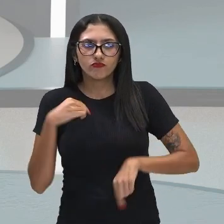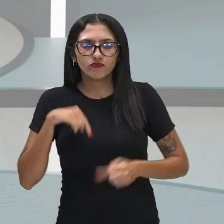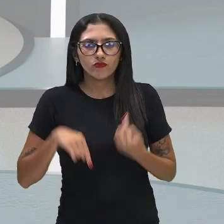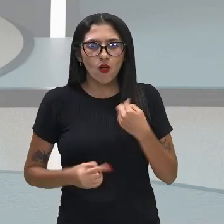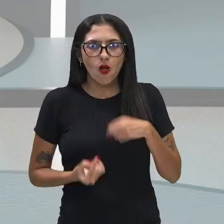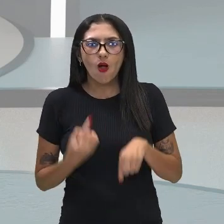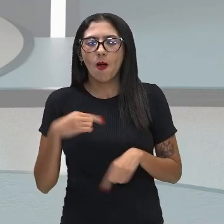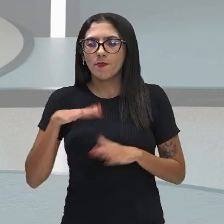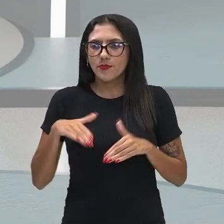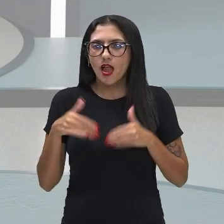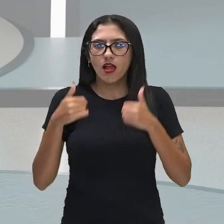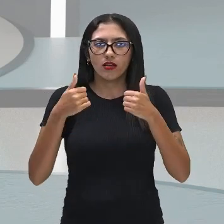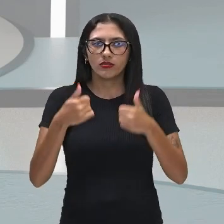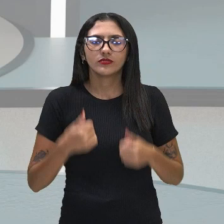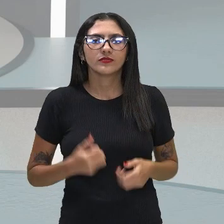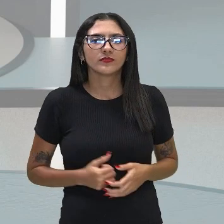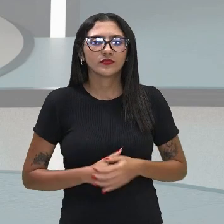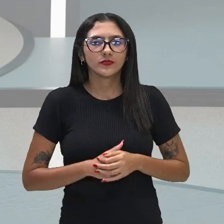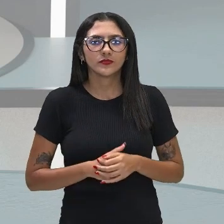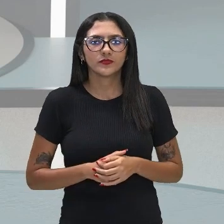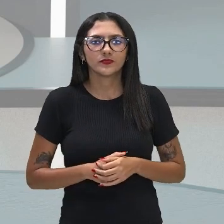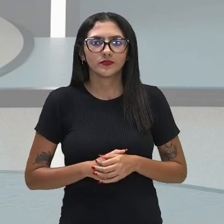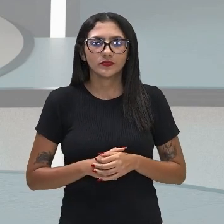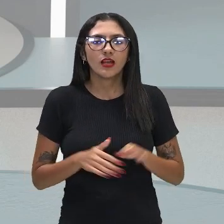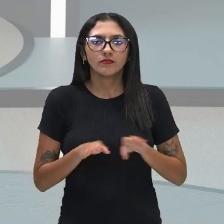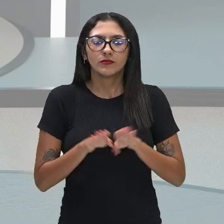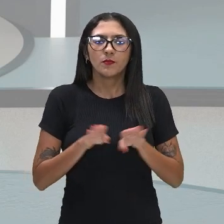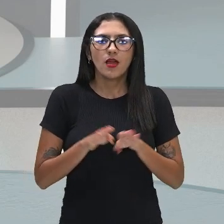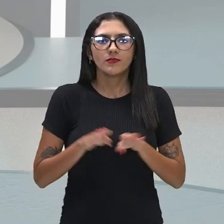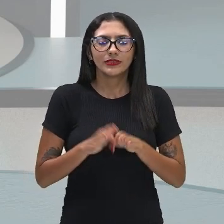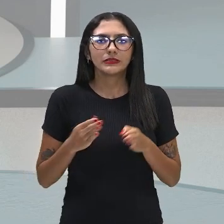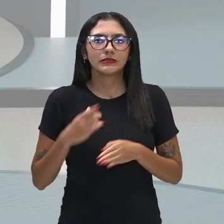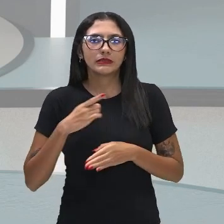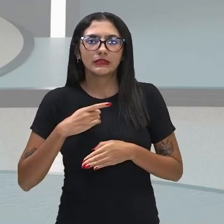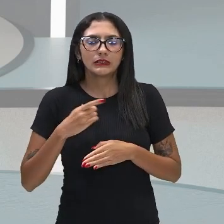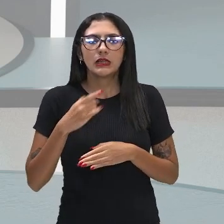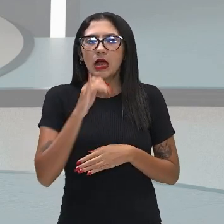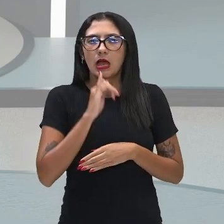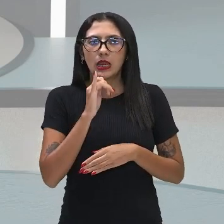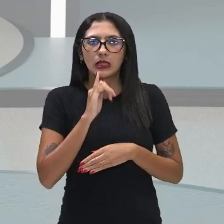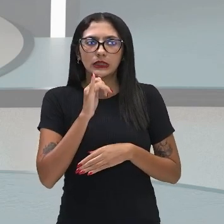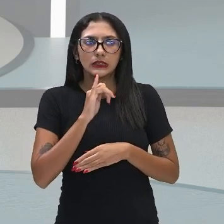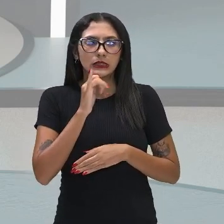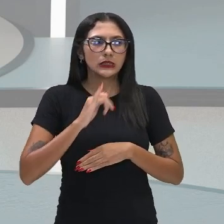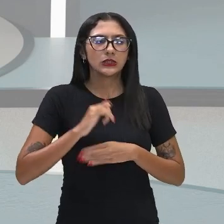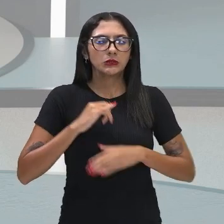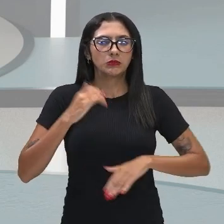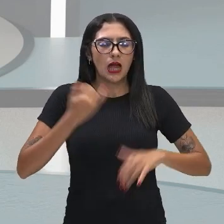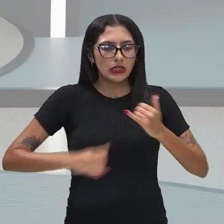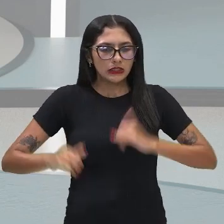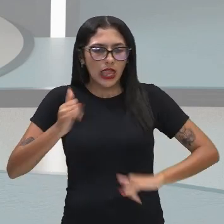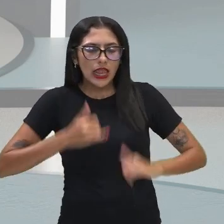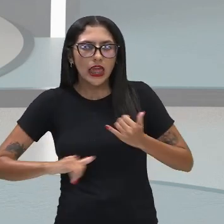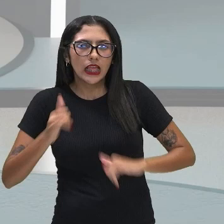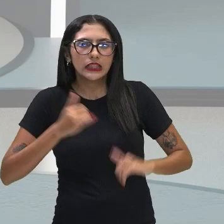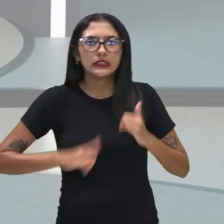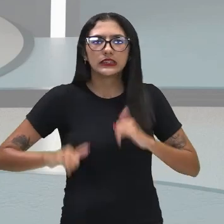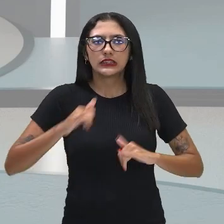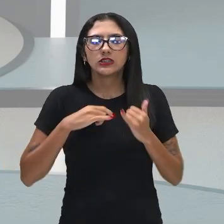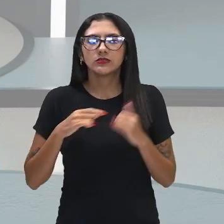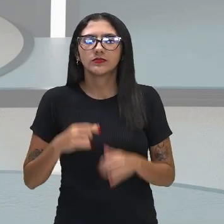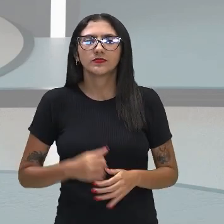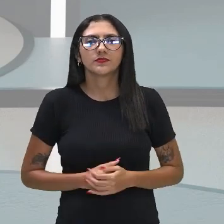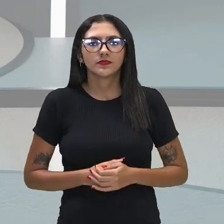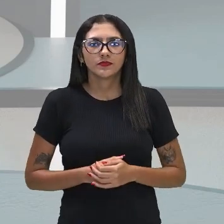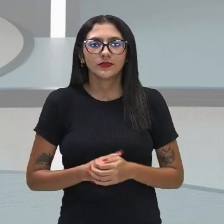né? Para você ter mais energia. Mas é complicado, né? Porque você vê